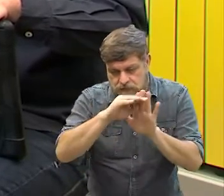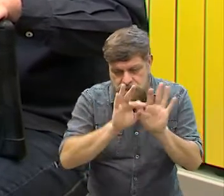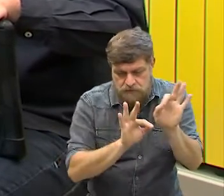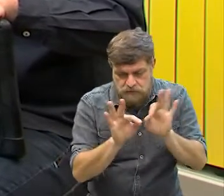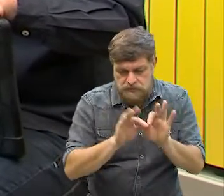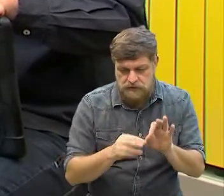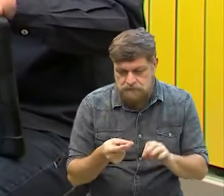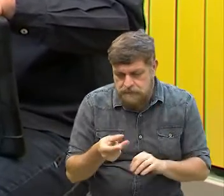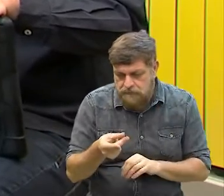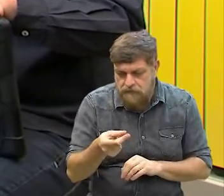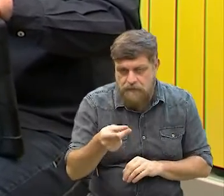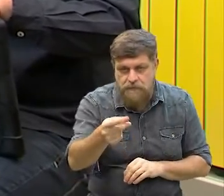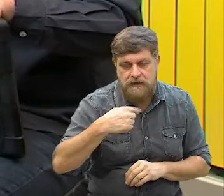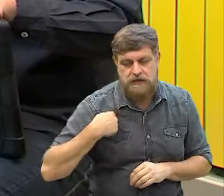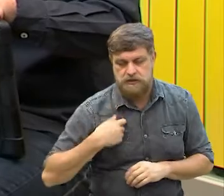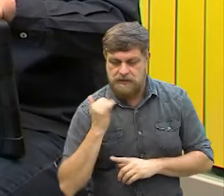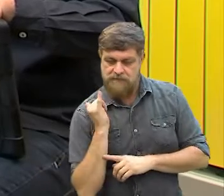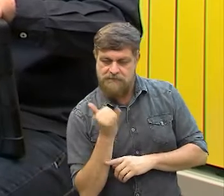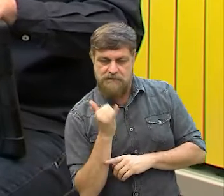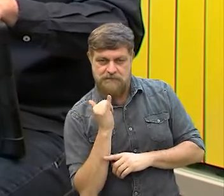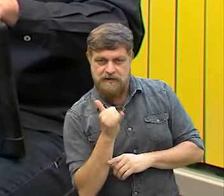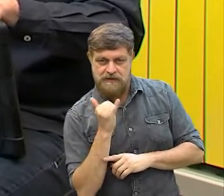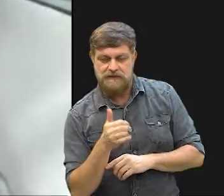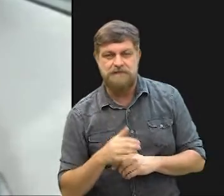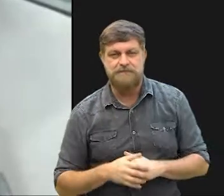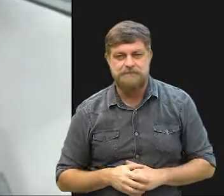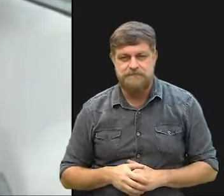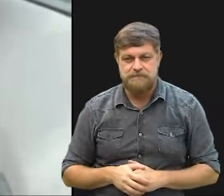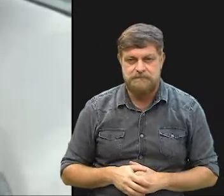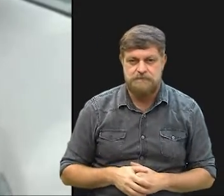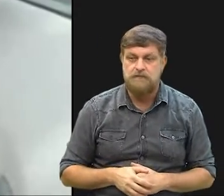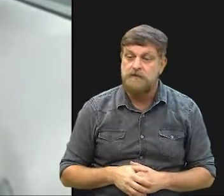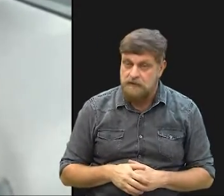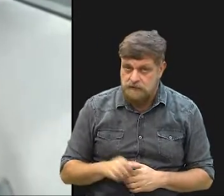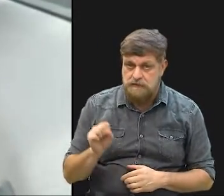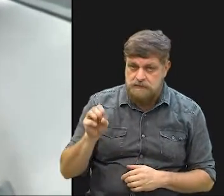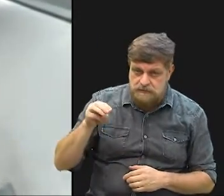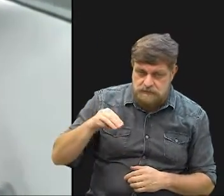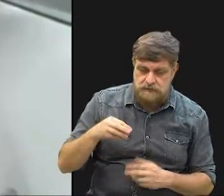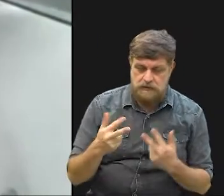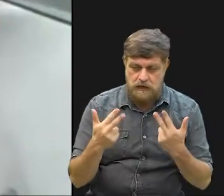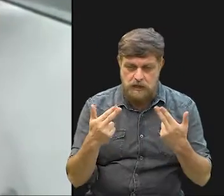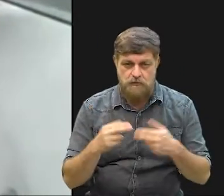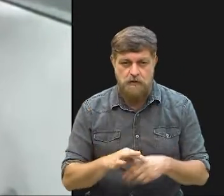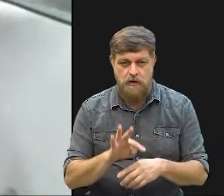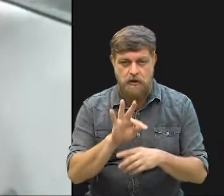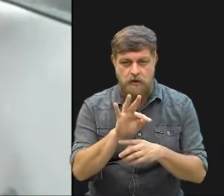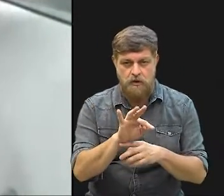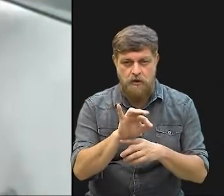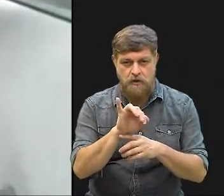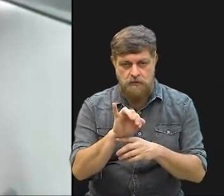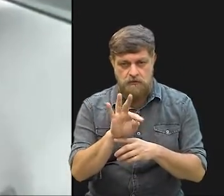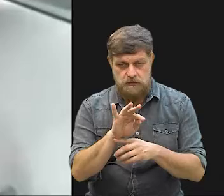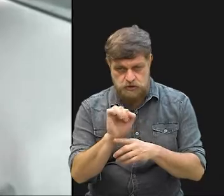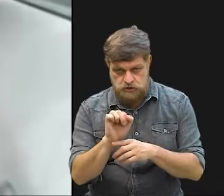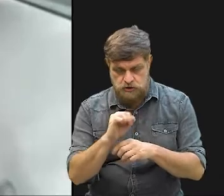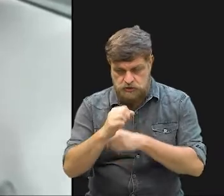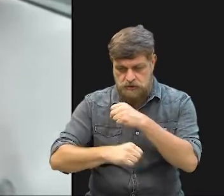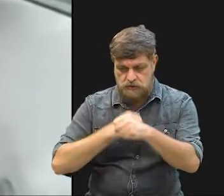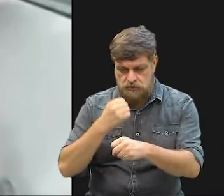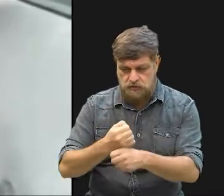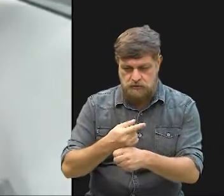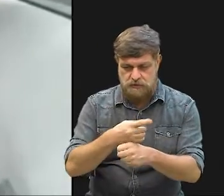longo prazo que a gente estava falando aqui no programa, né? Exatamente, assim como o Tite em 2018, né? Tá